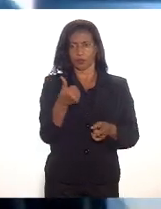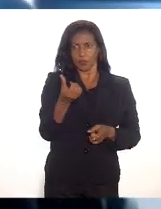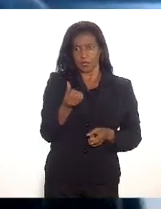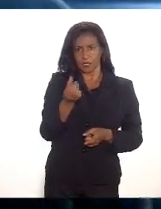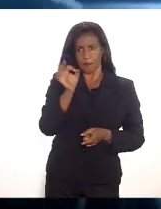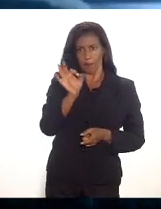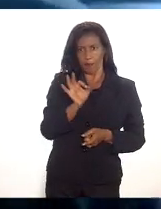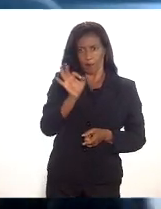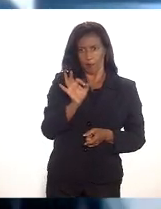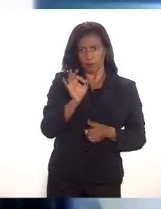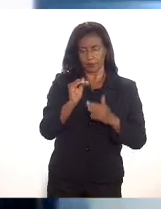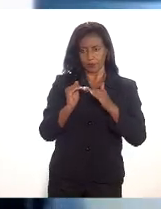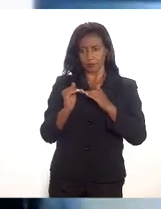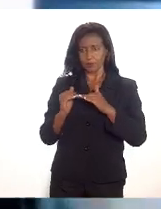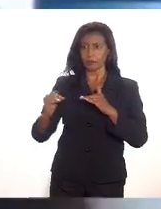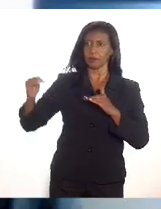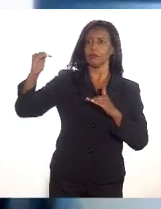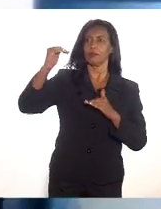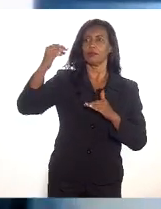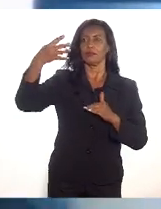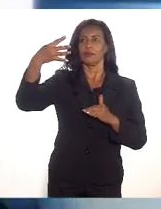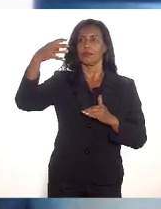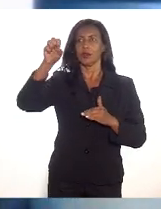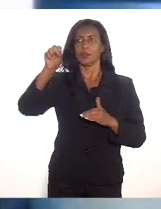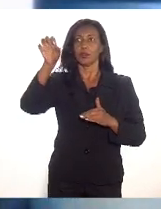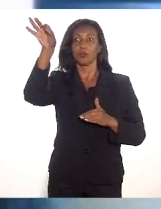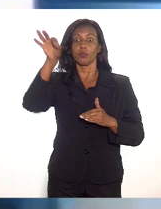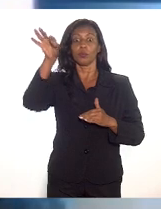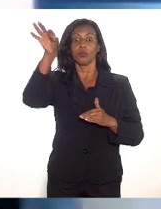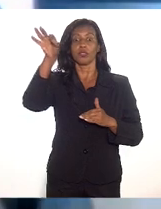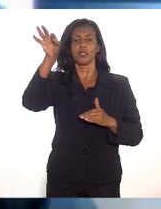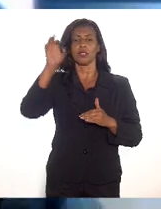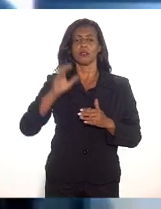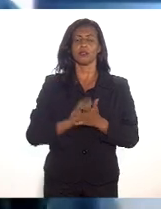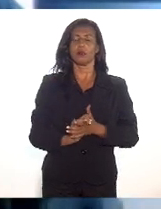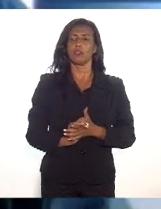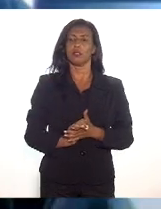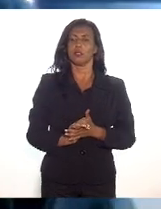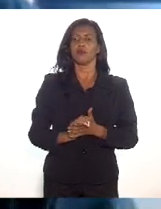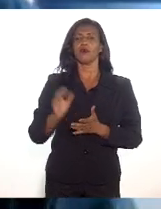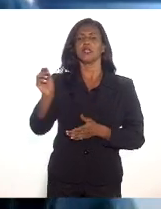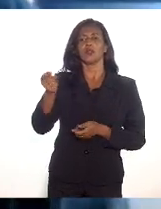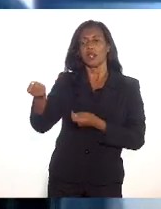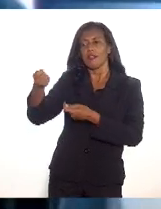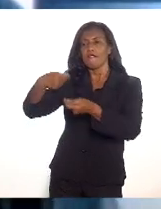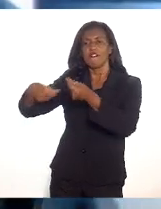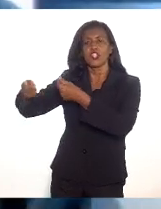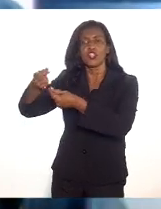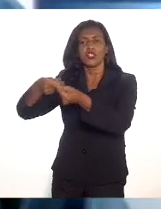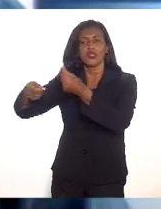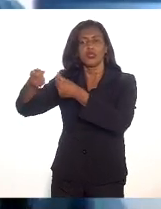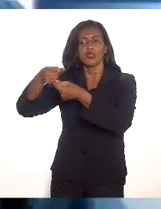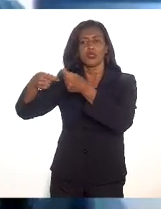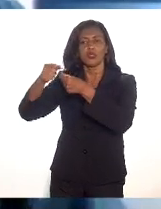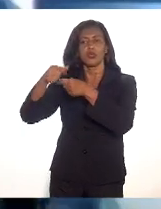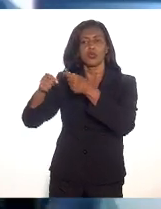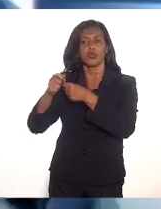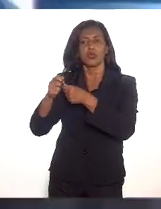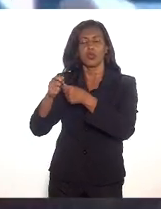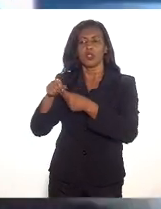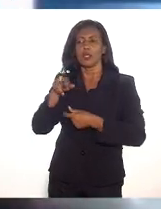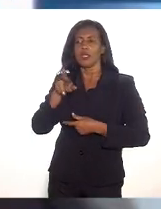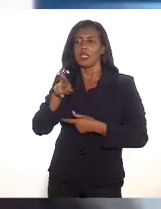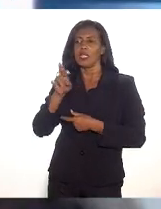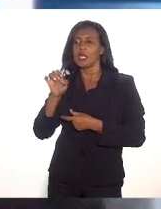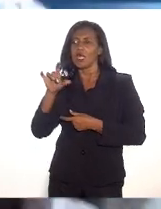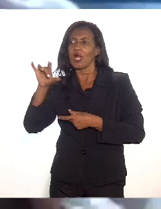16% para 48%. Como? Pegando o dinheiro do FECAM, investindo em rede, elevatórias,